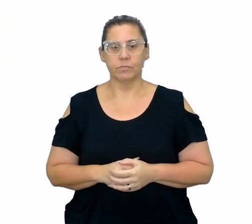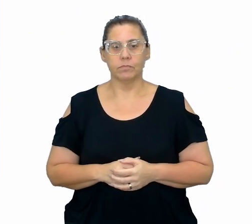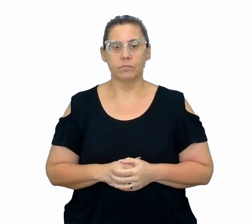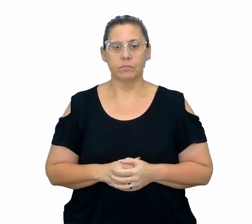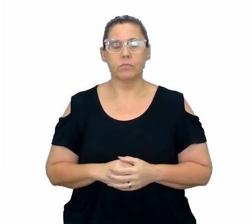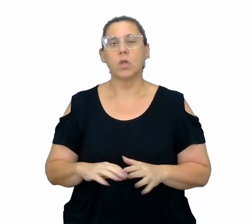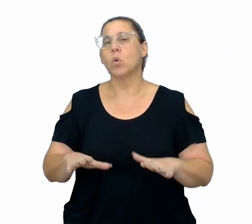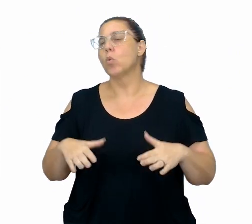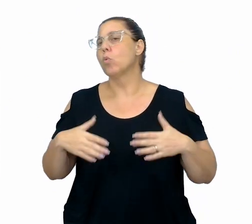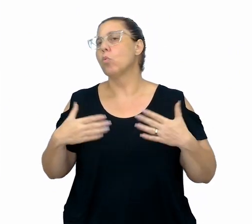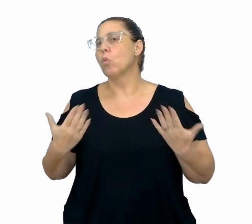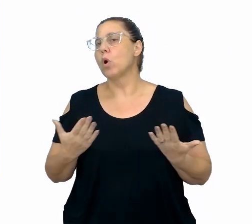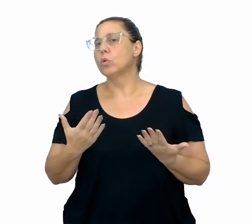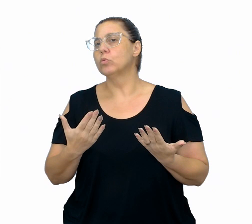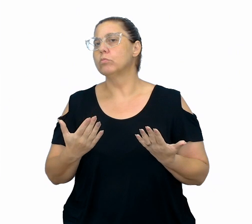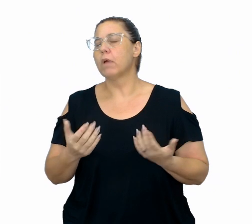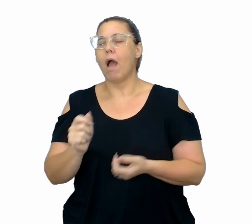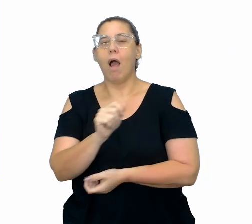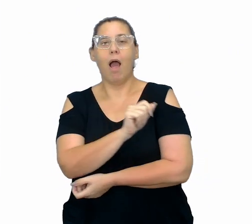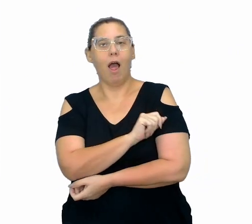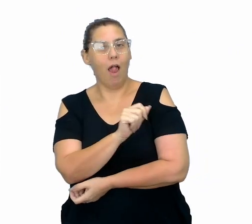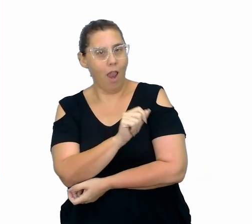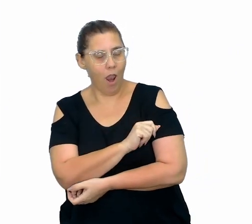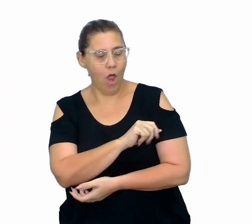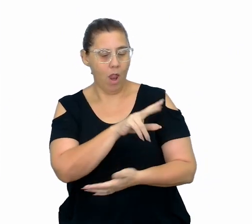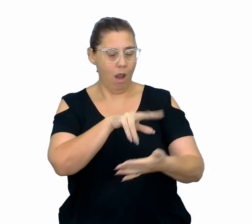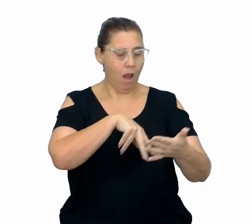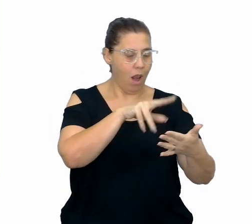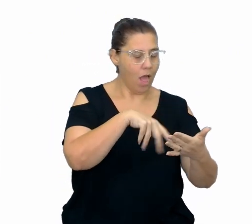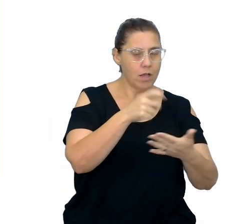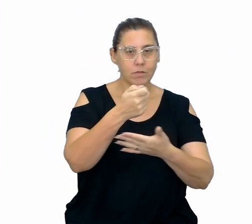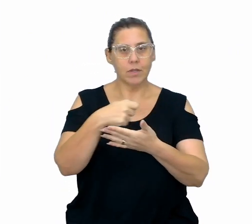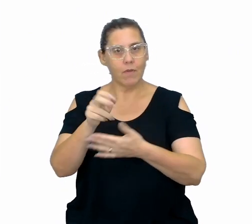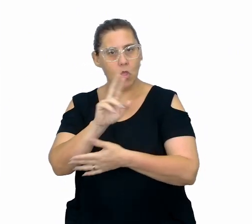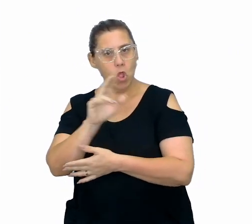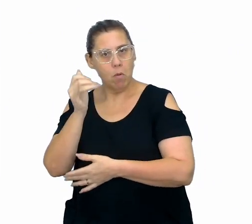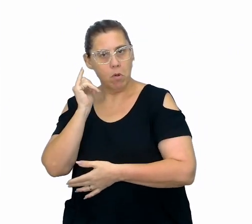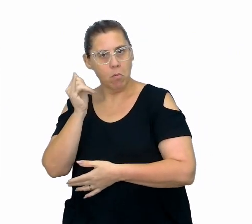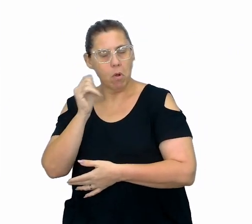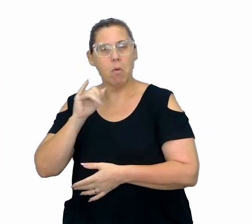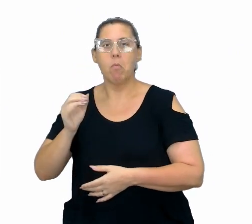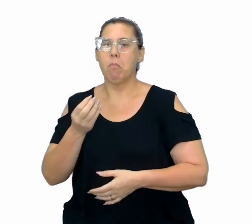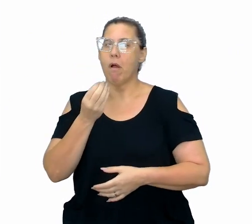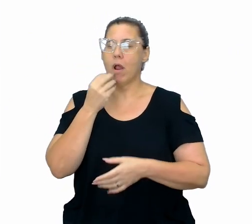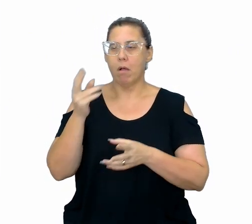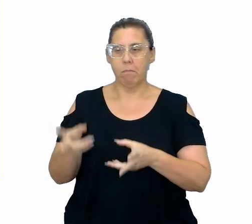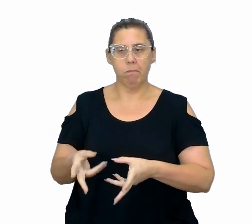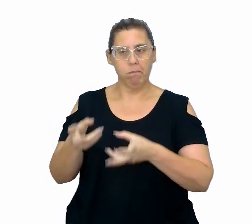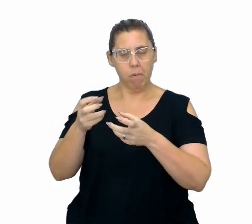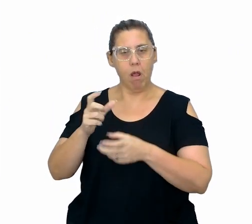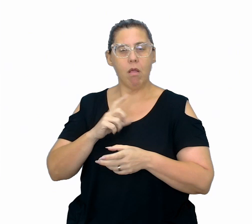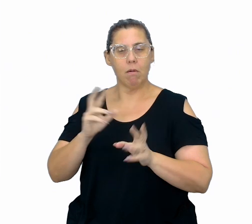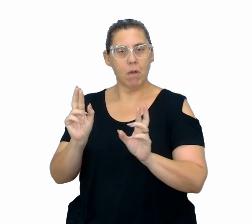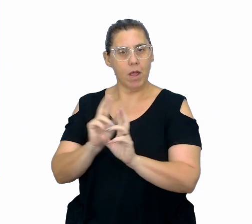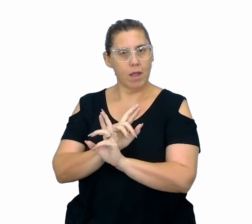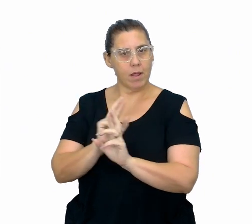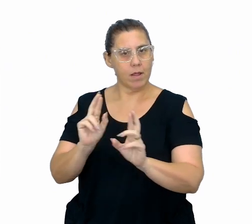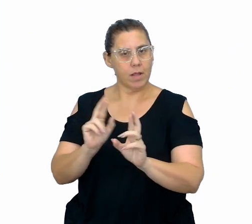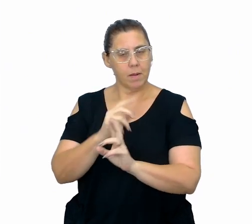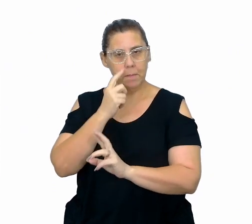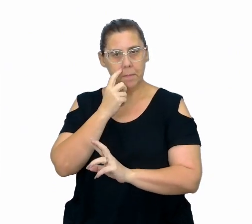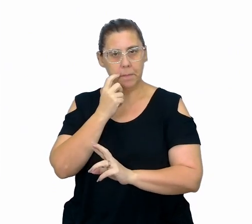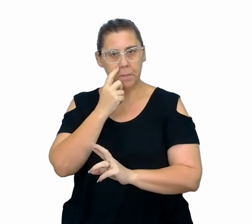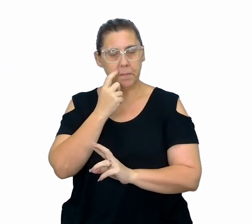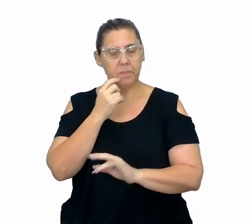Quando os estudantes buscam ler e escrever os nomes dos contos, eles têm uma oportunidade de perceber que existe uma relação entre o que se